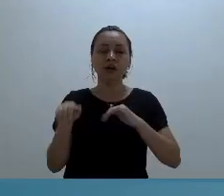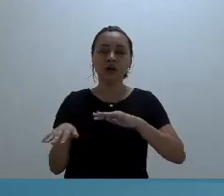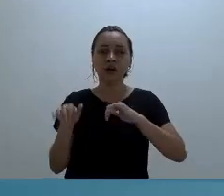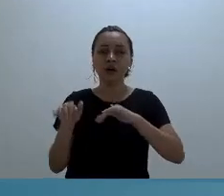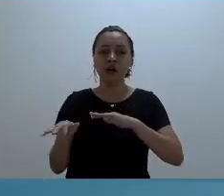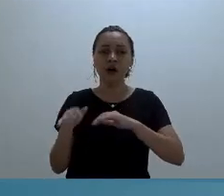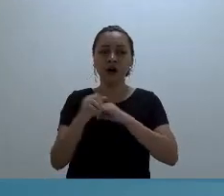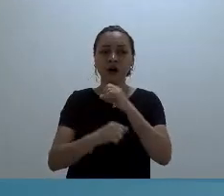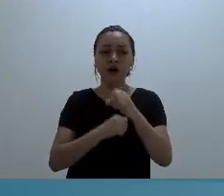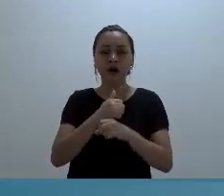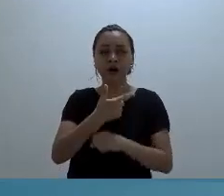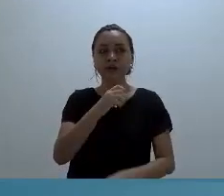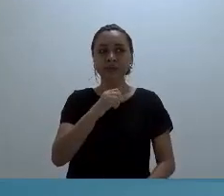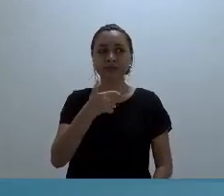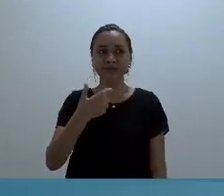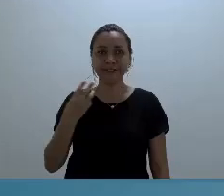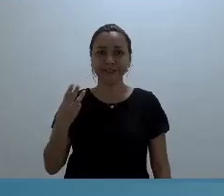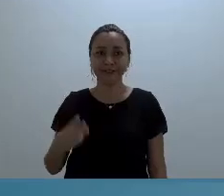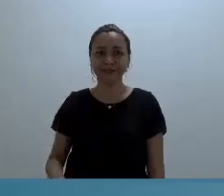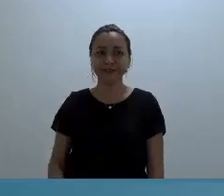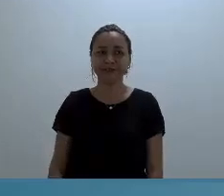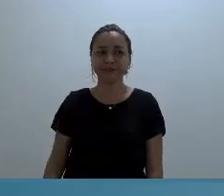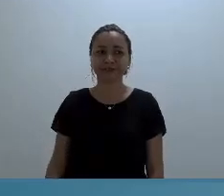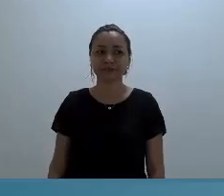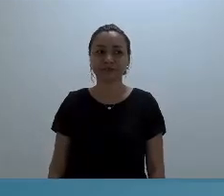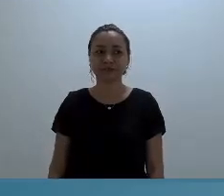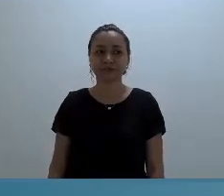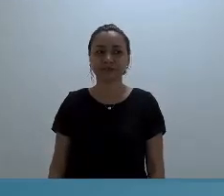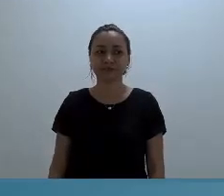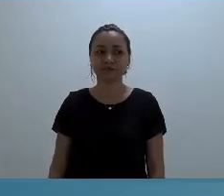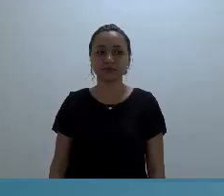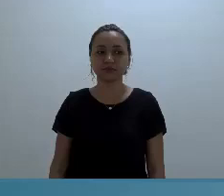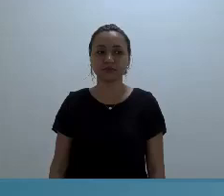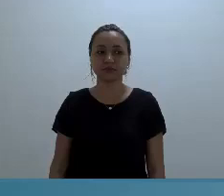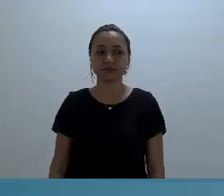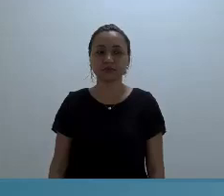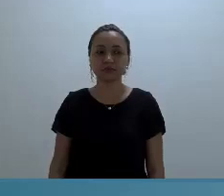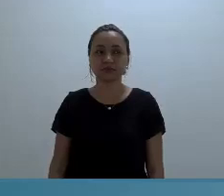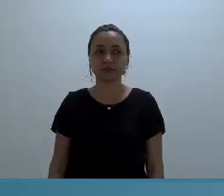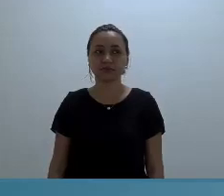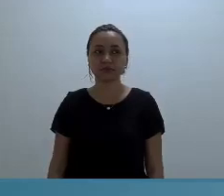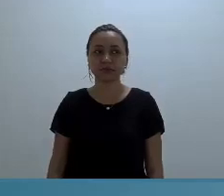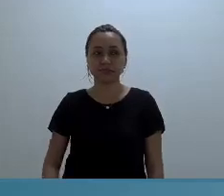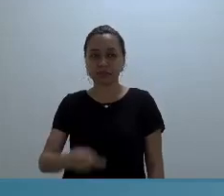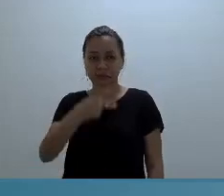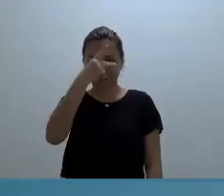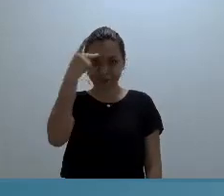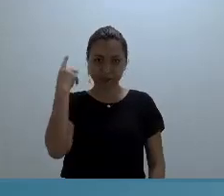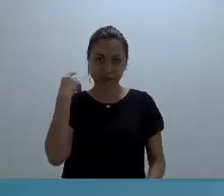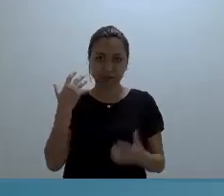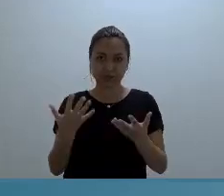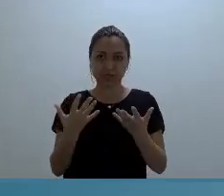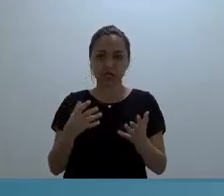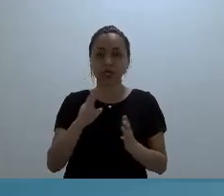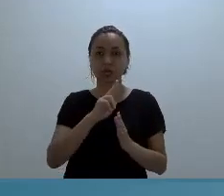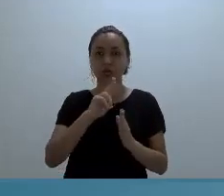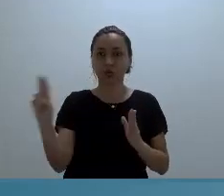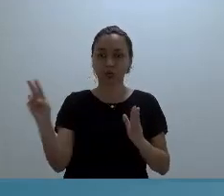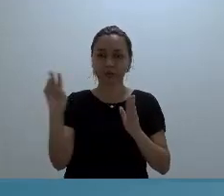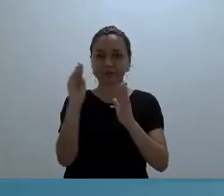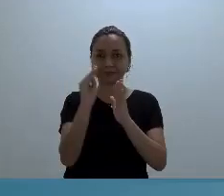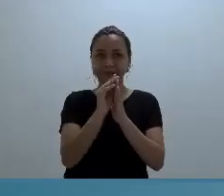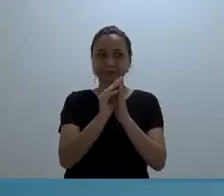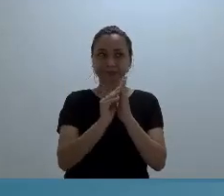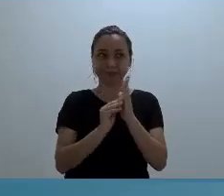Os criadores para concorrer os magistrados na atividade: José Pascoal Araújo de Alencar, Jorge Luiz de